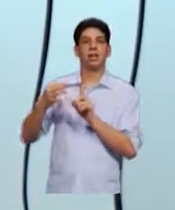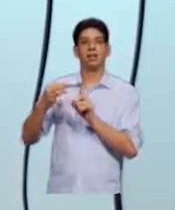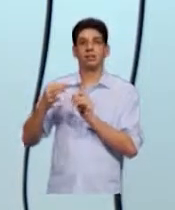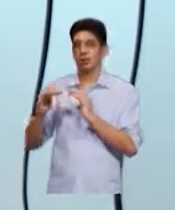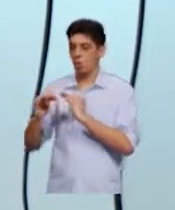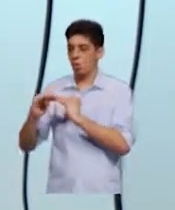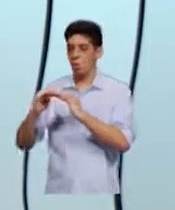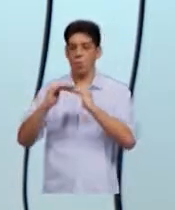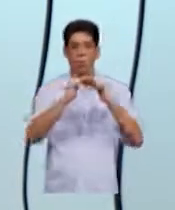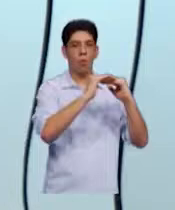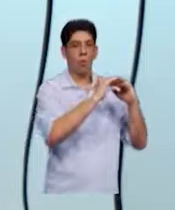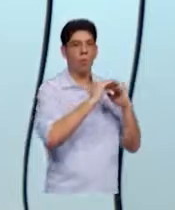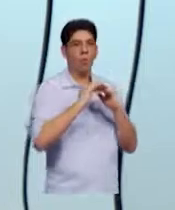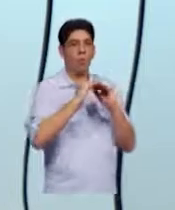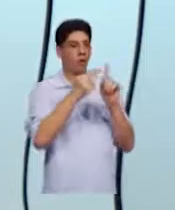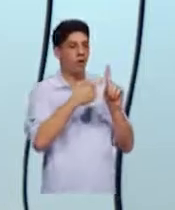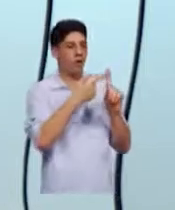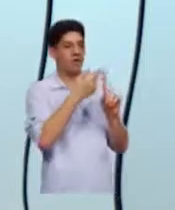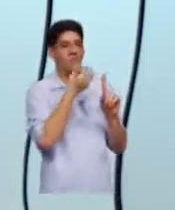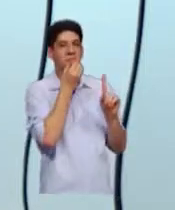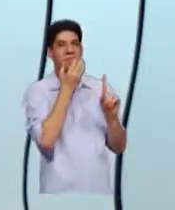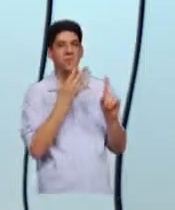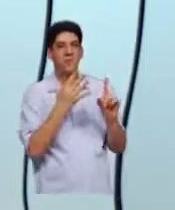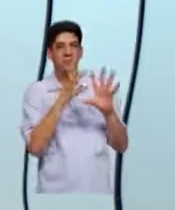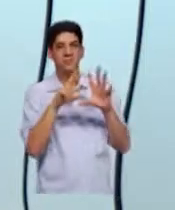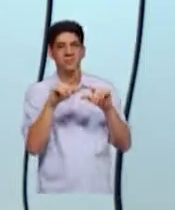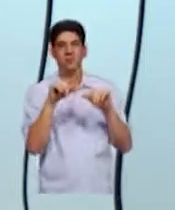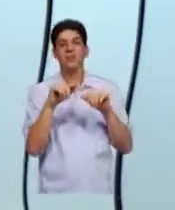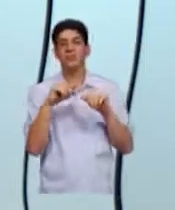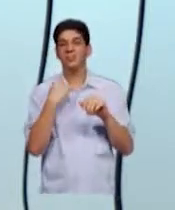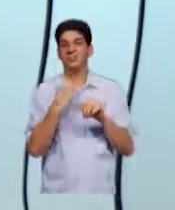em uma temperatura ideal para os seres vivos.